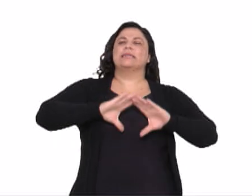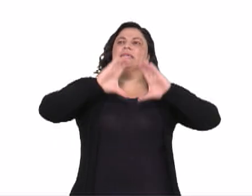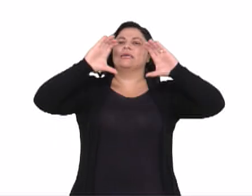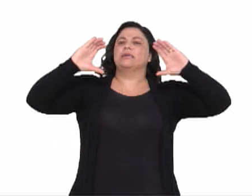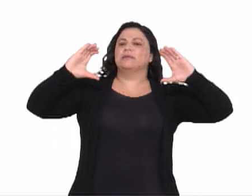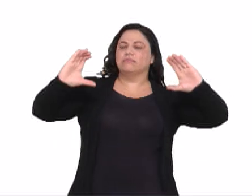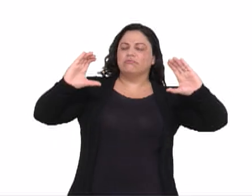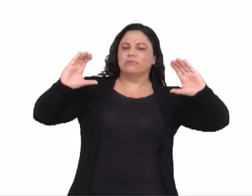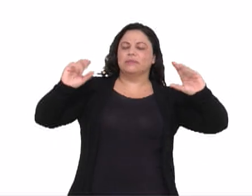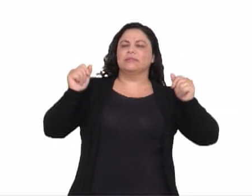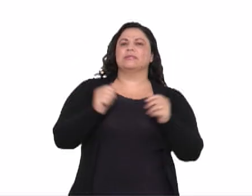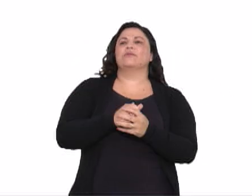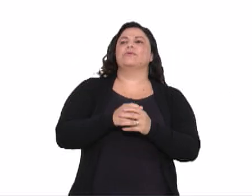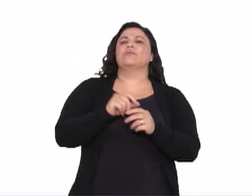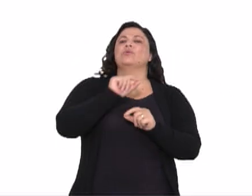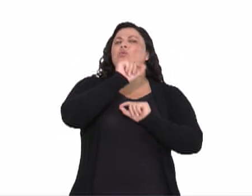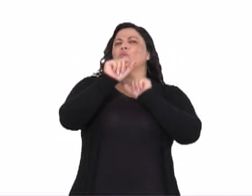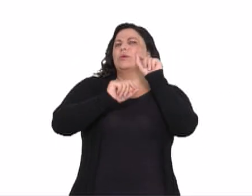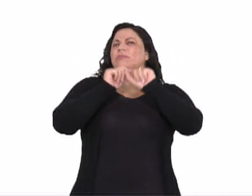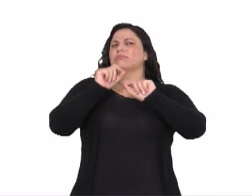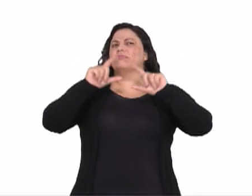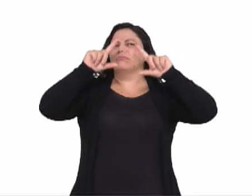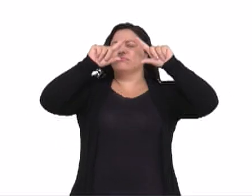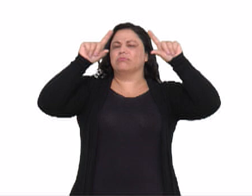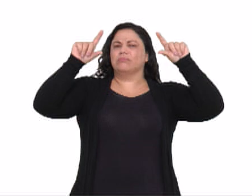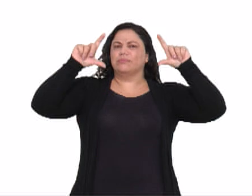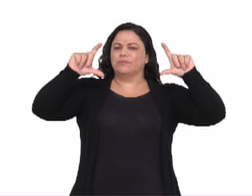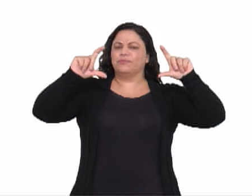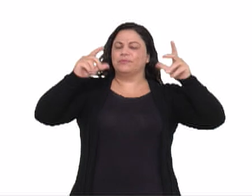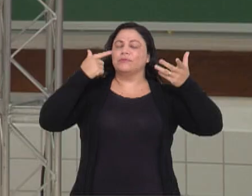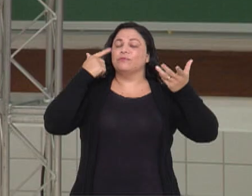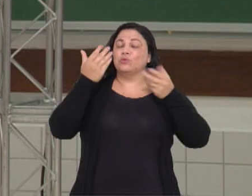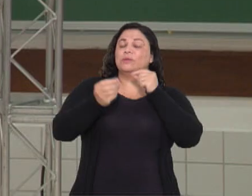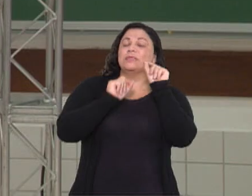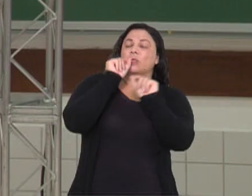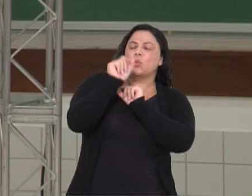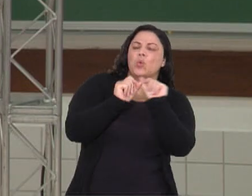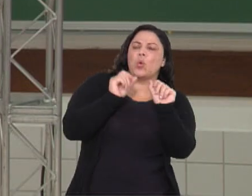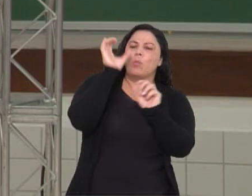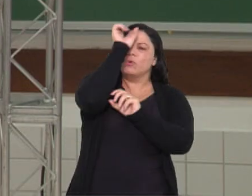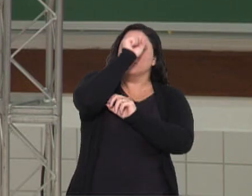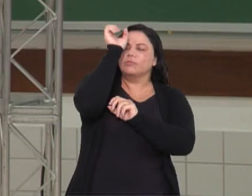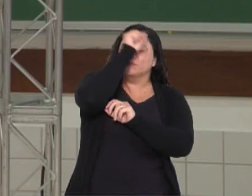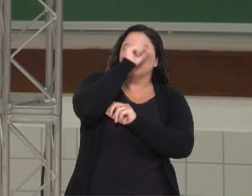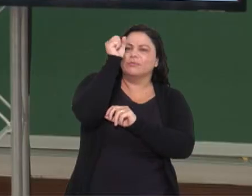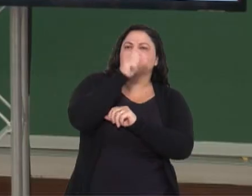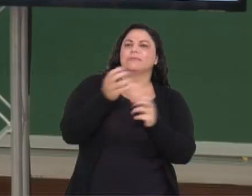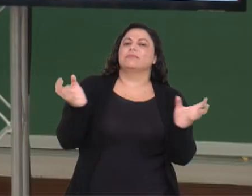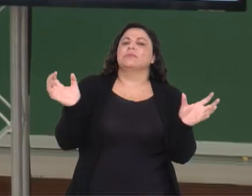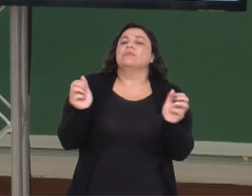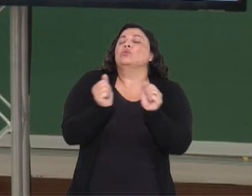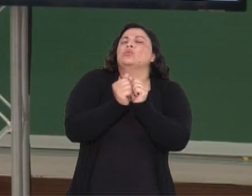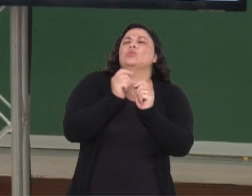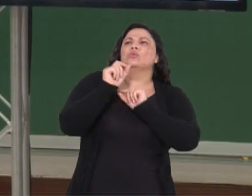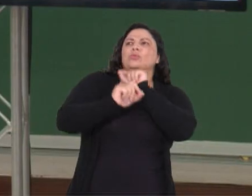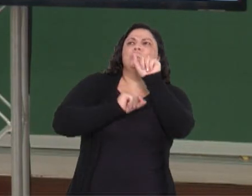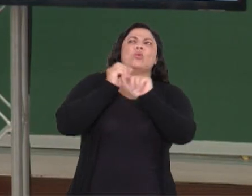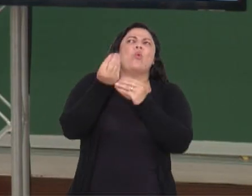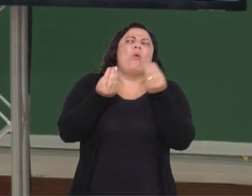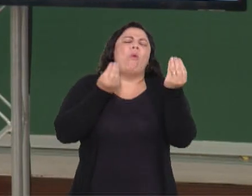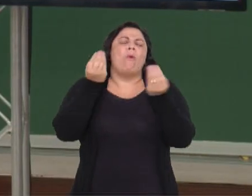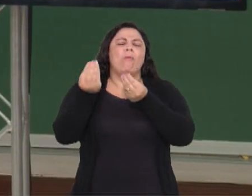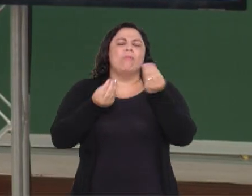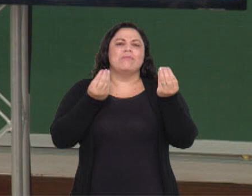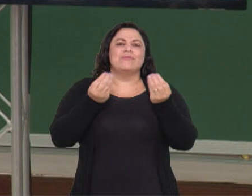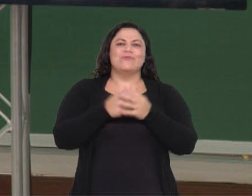aplicações da equação reduzida da circunferência. Então aqui a gente junta um pouquinho da álgebra e da equação com a geometria, né, formando